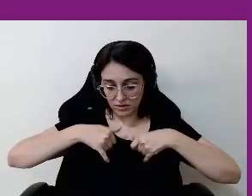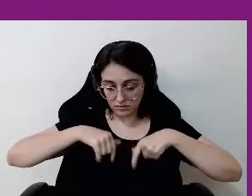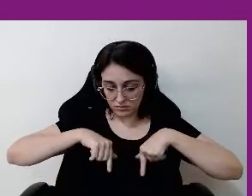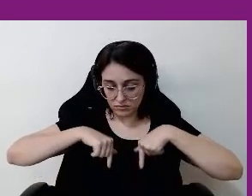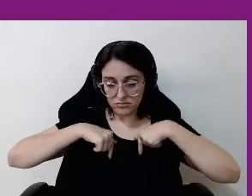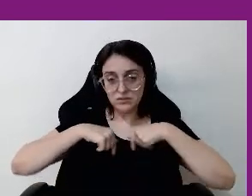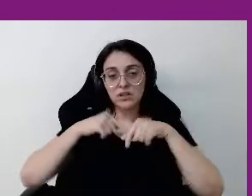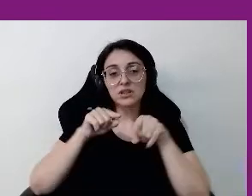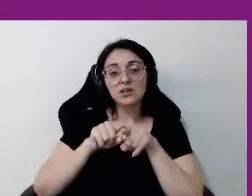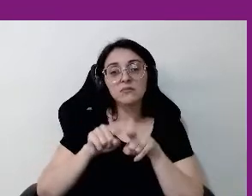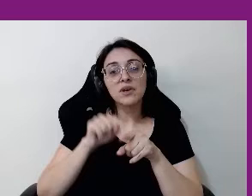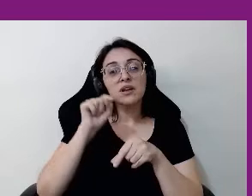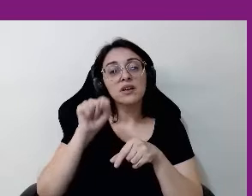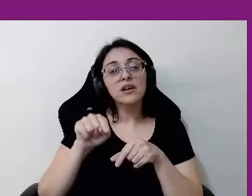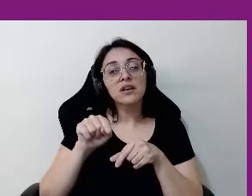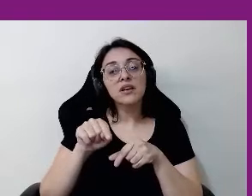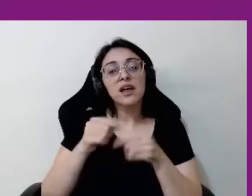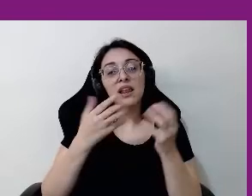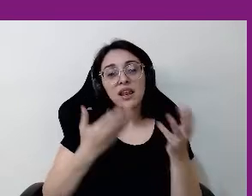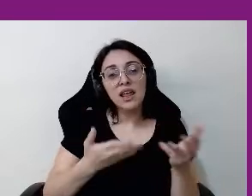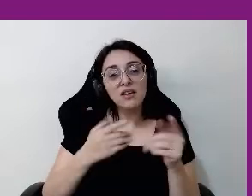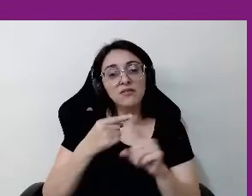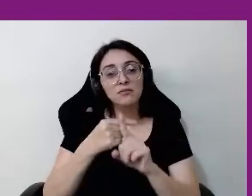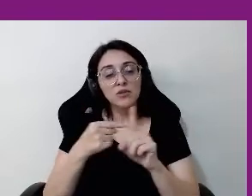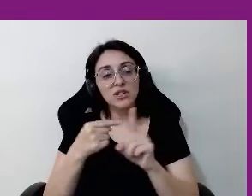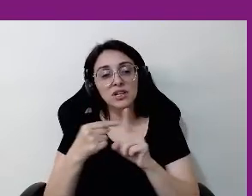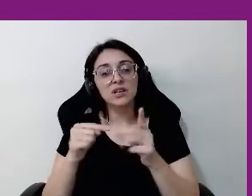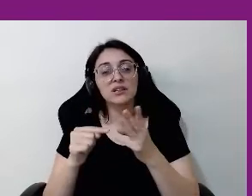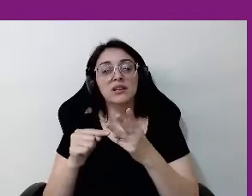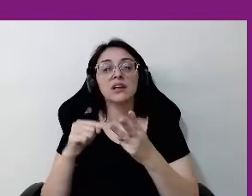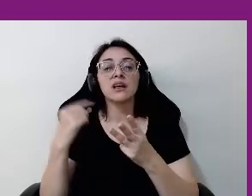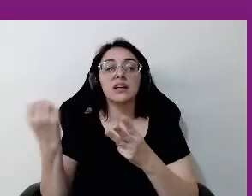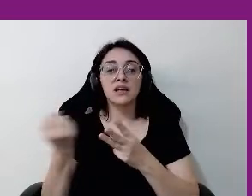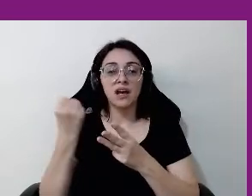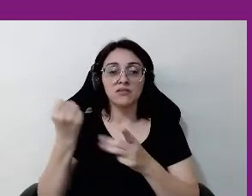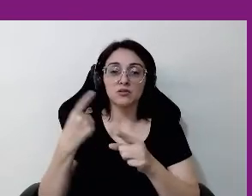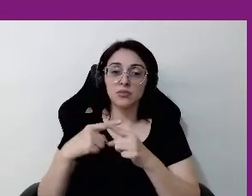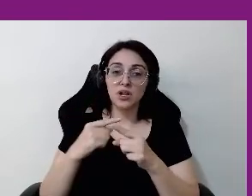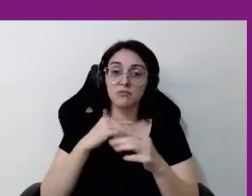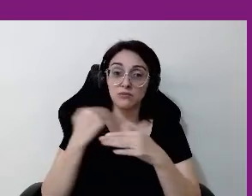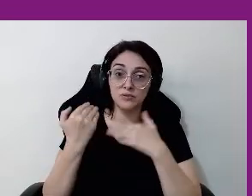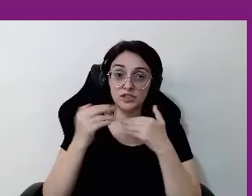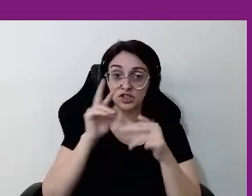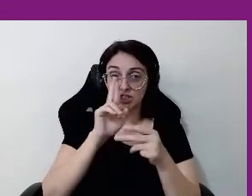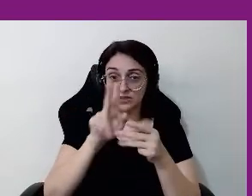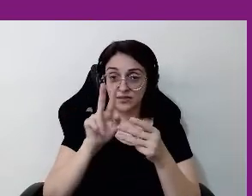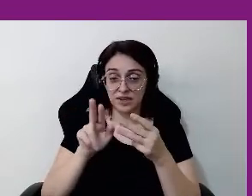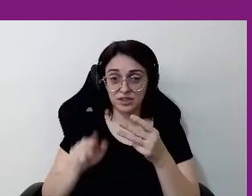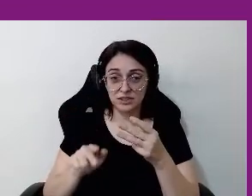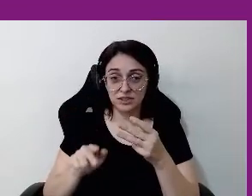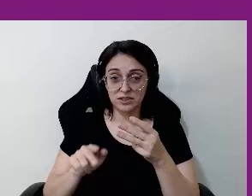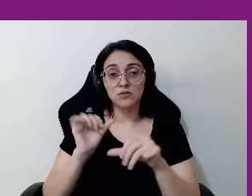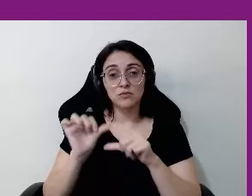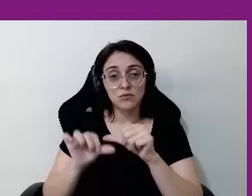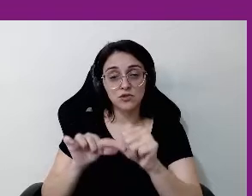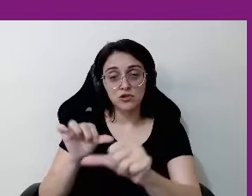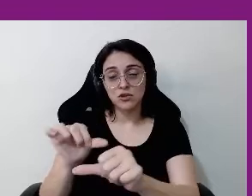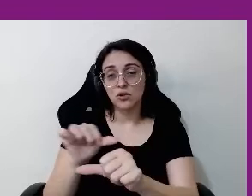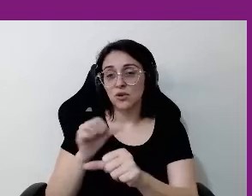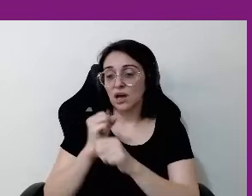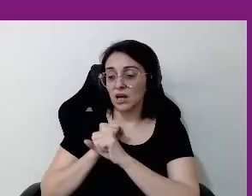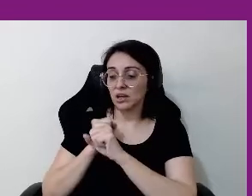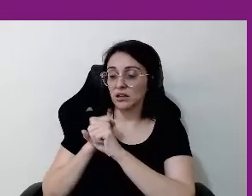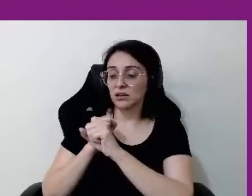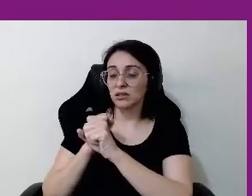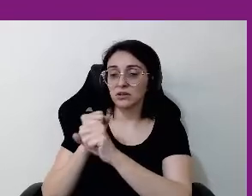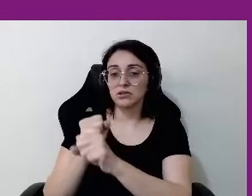sendo classificada em leve, moderada e grave, né, porque tem mortalidades diferentes, e o que mudou nos últimos